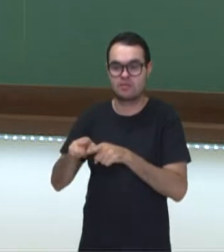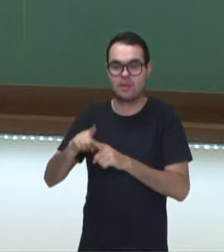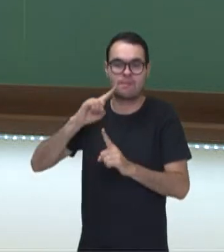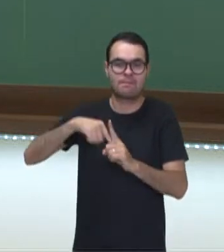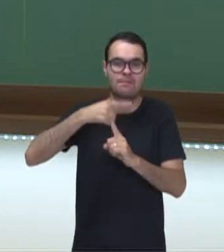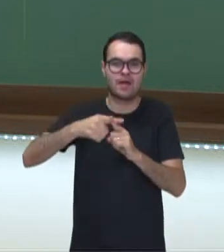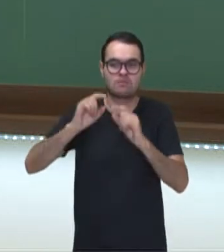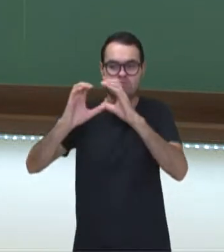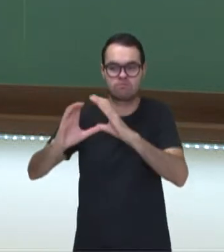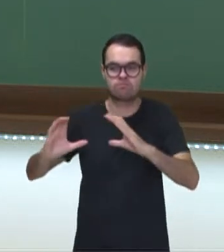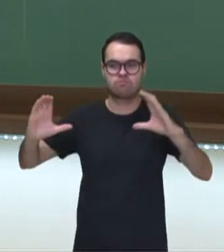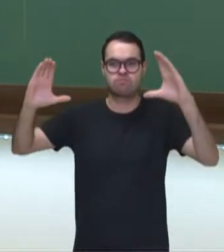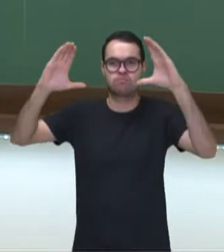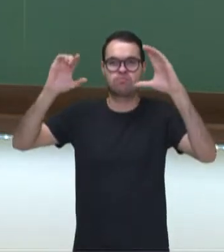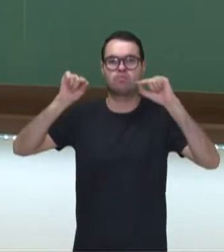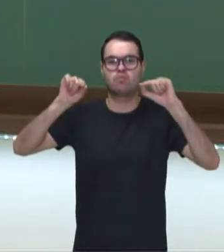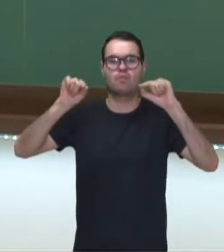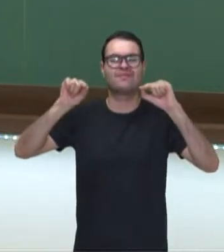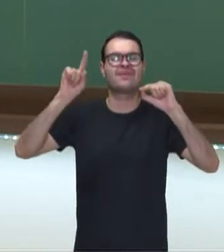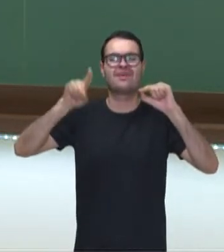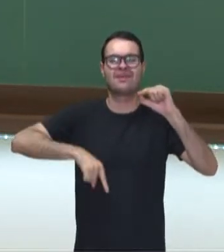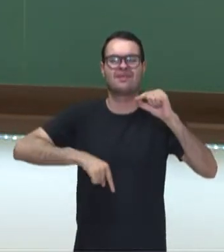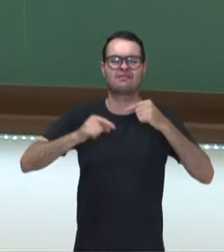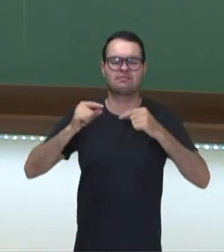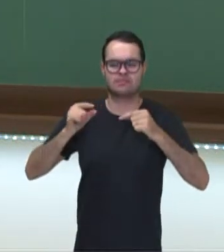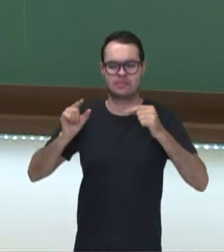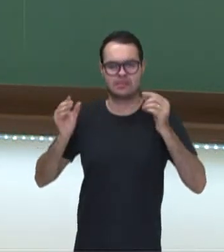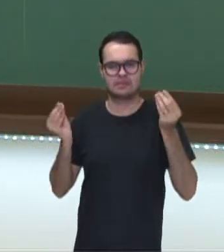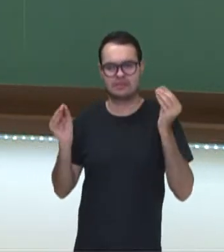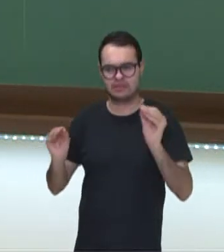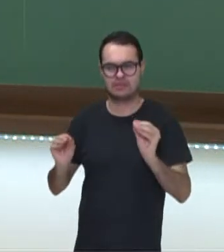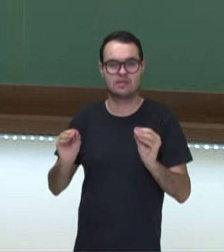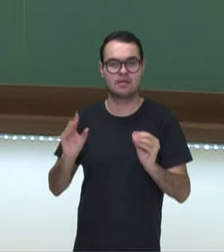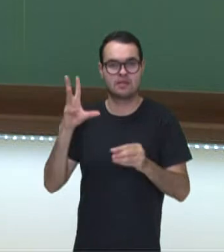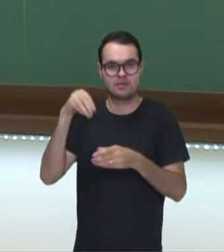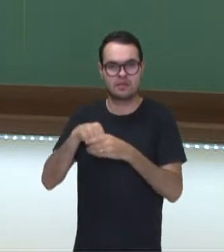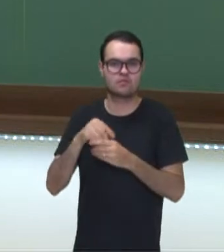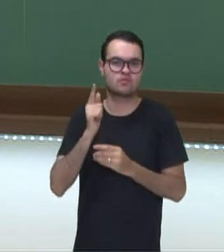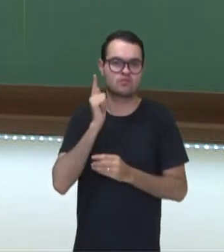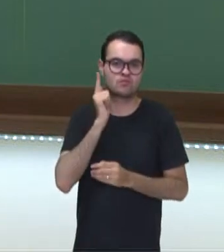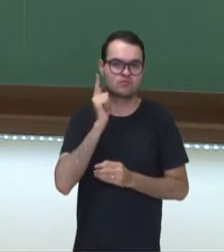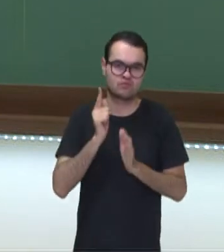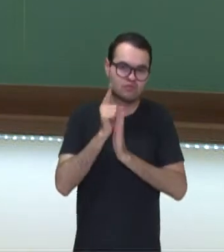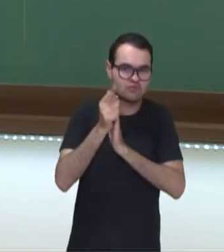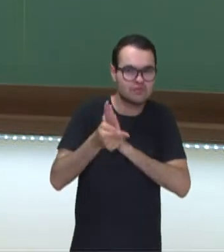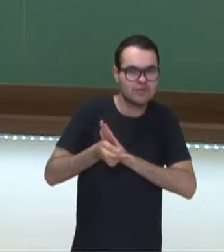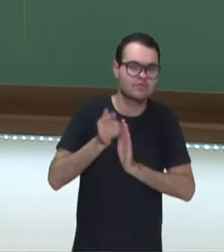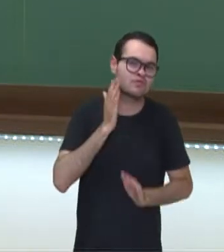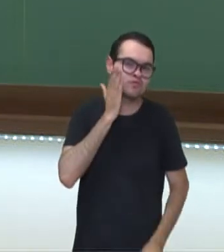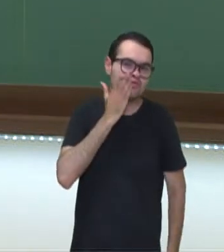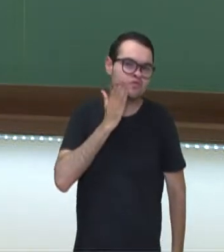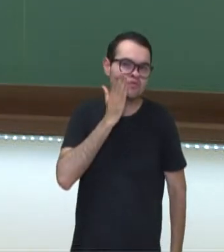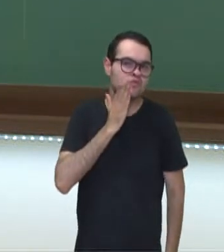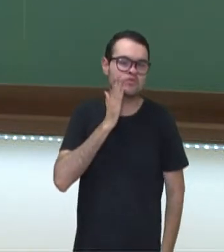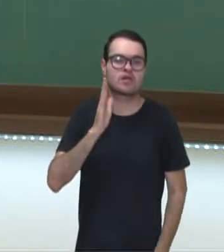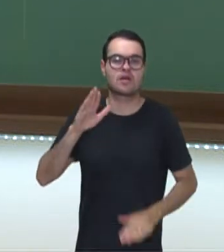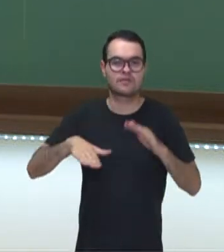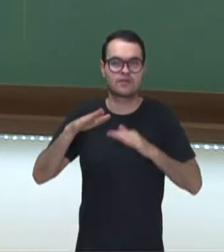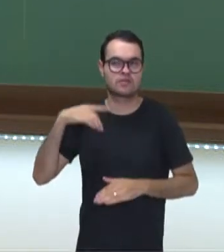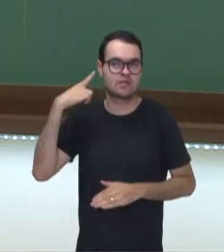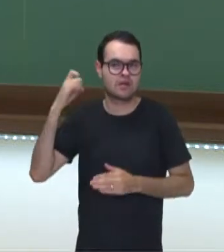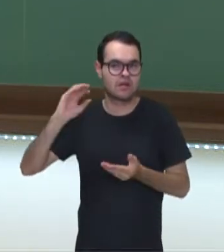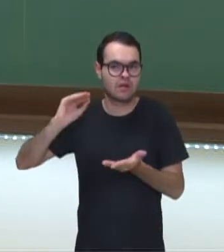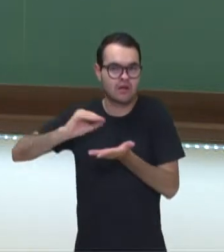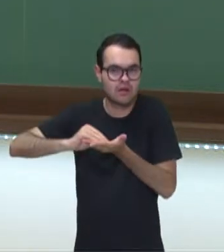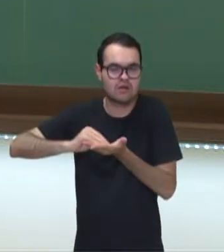elemento composicional muito importante neste gênero do discurso. Seja ele através de onomatopeias ou